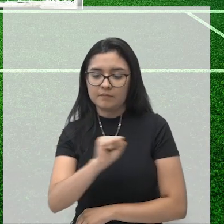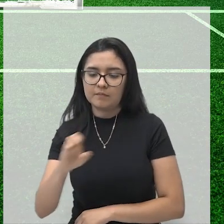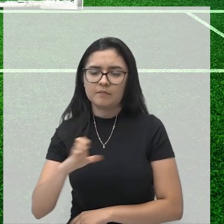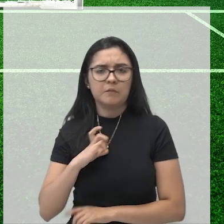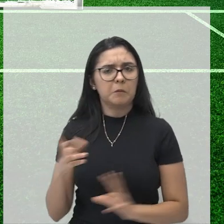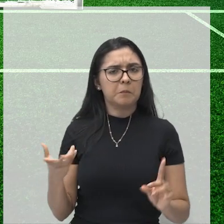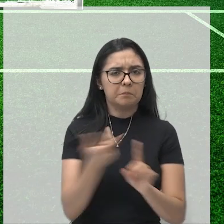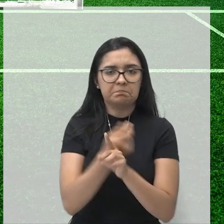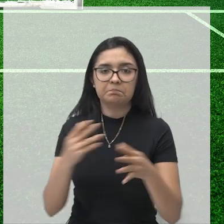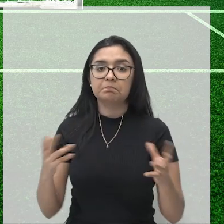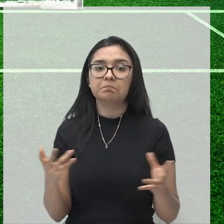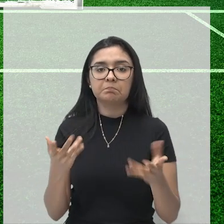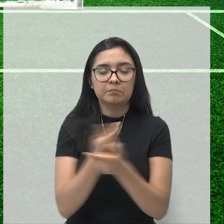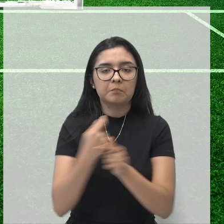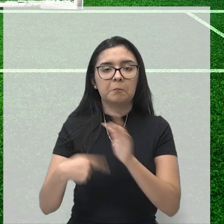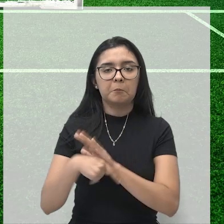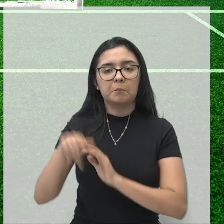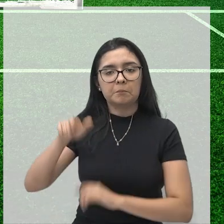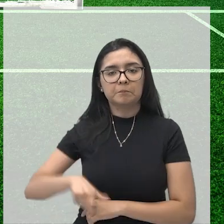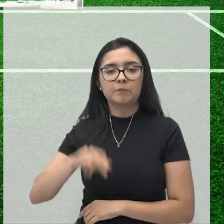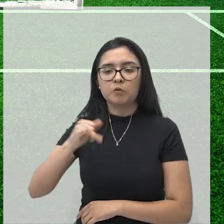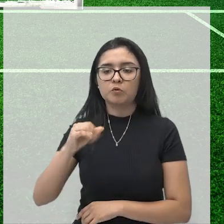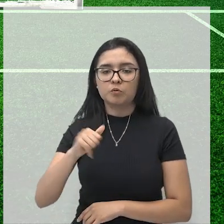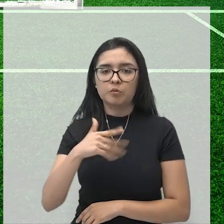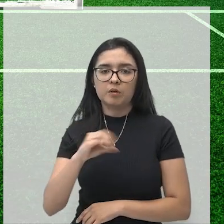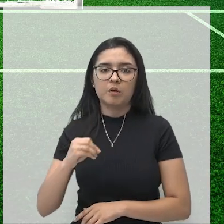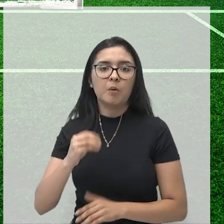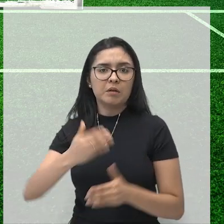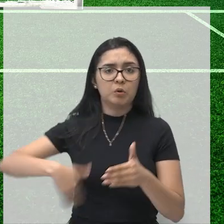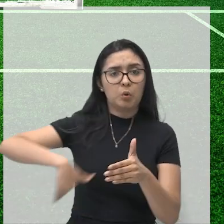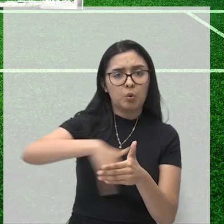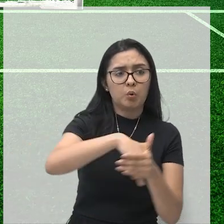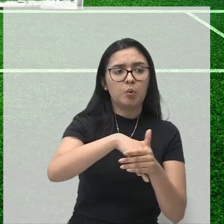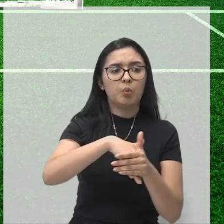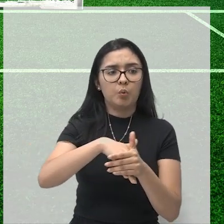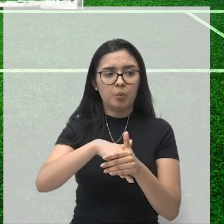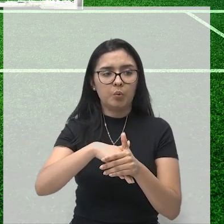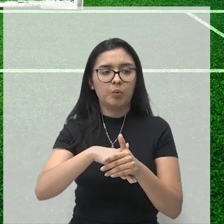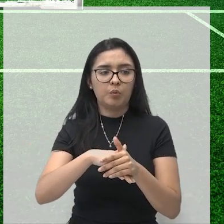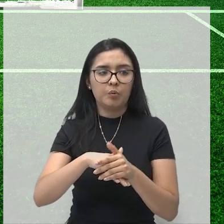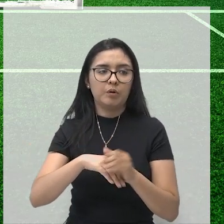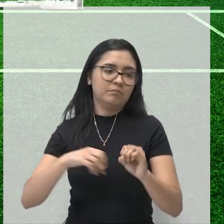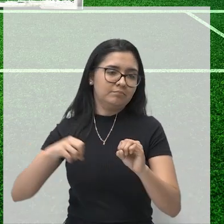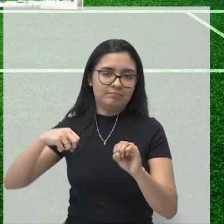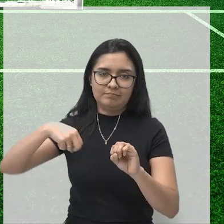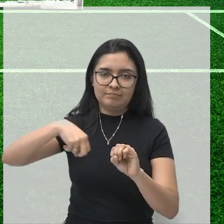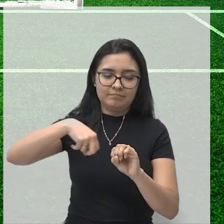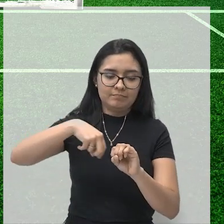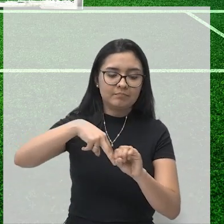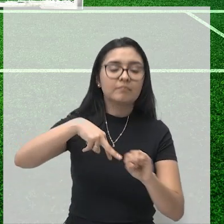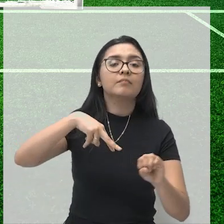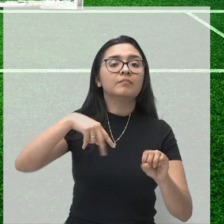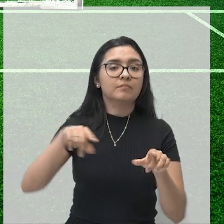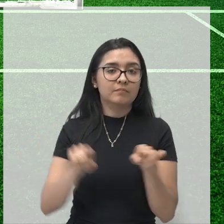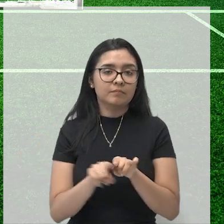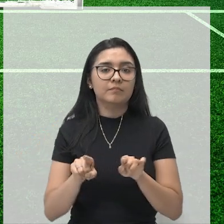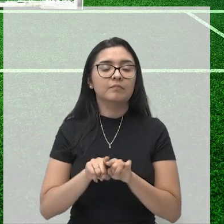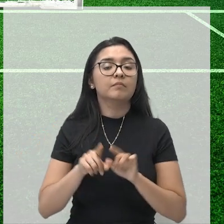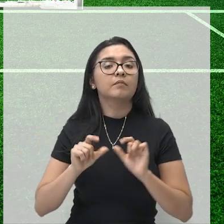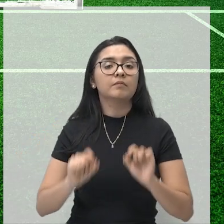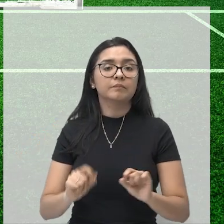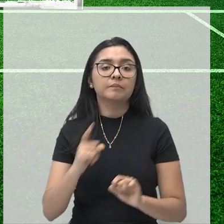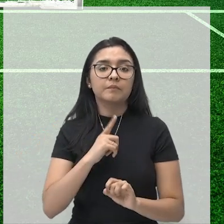habilidade surpreendente para a sua idade, João chuta a bola com a parte interna do pé, a bola rola pelo